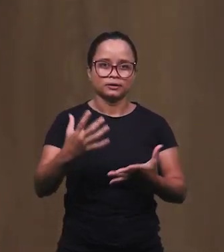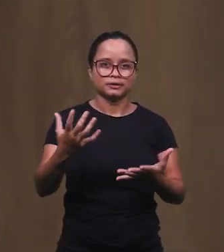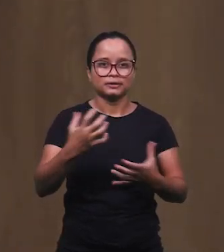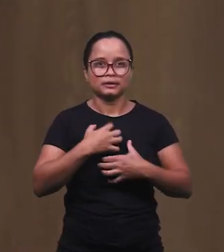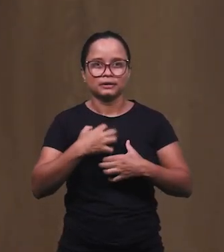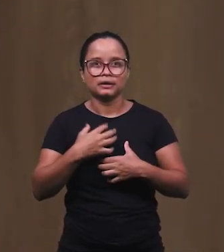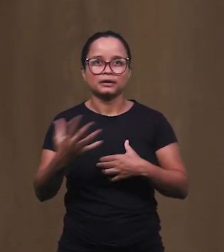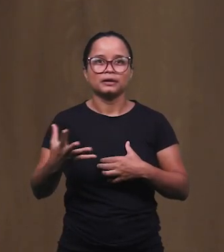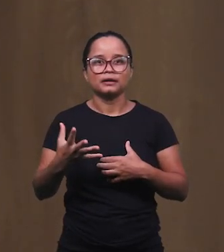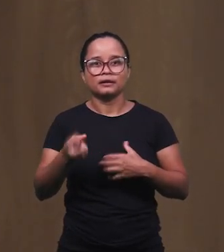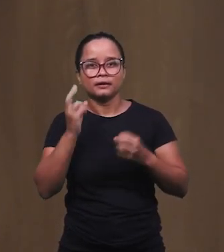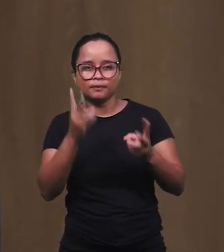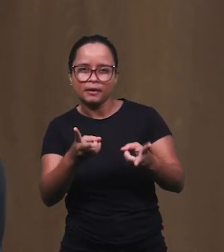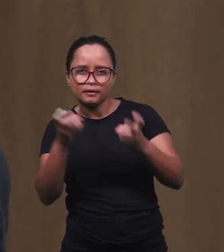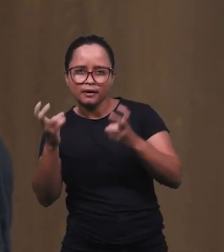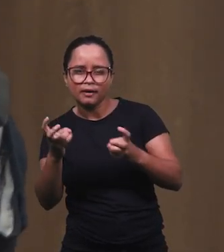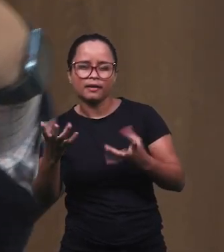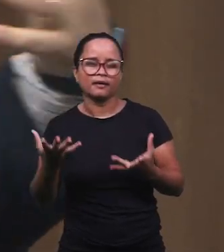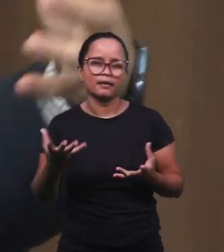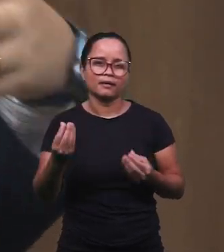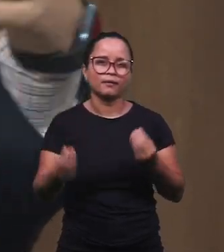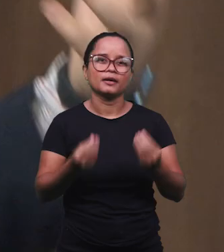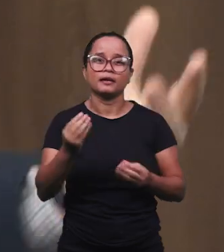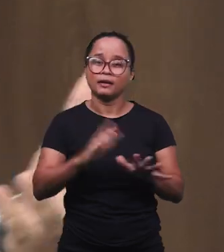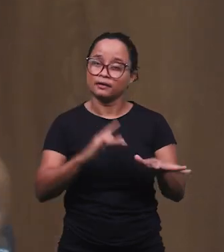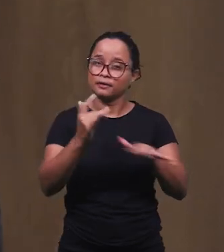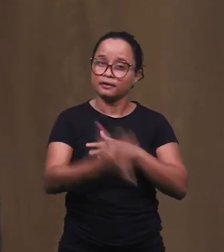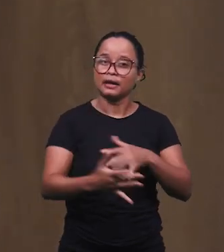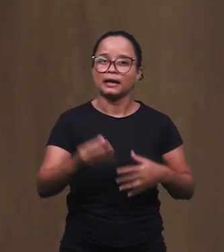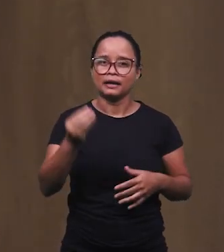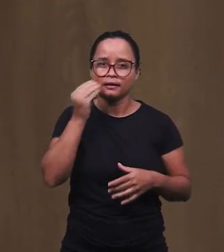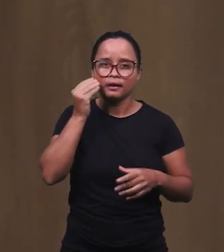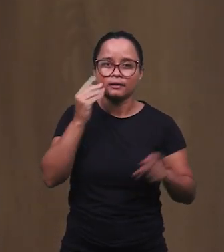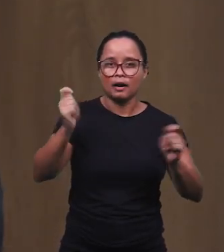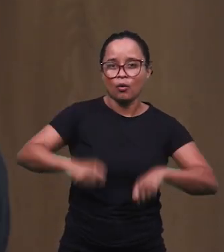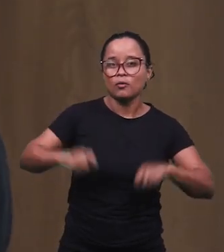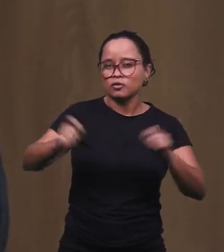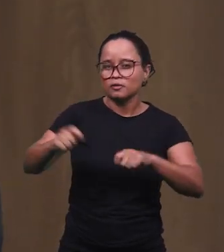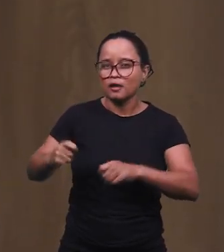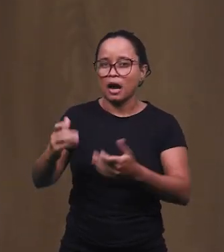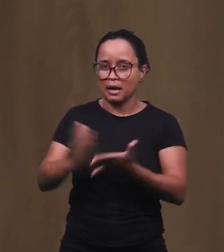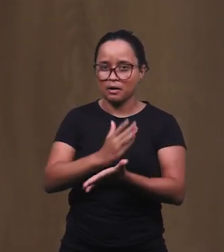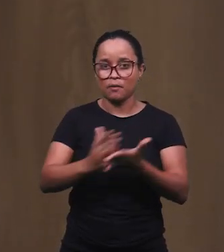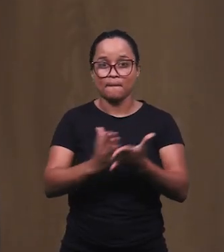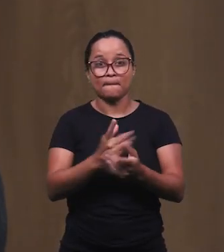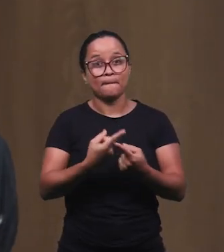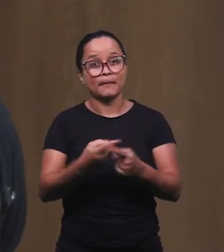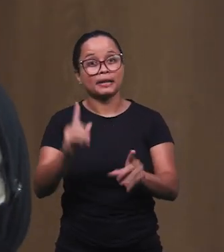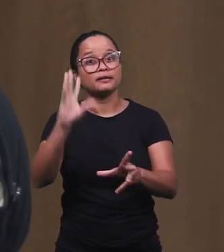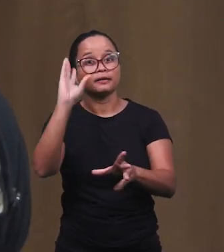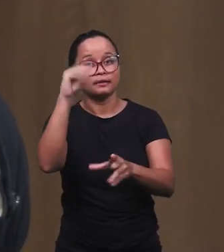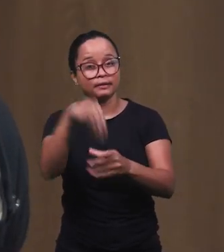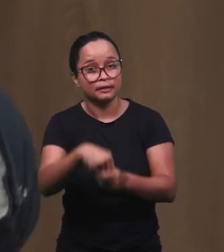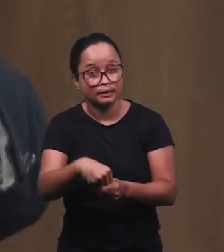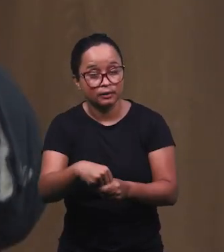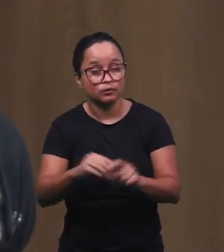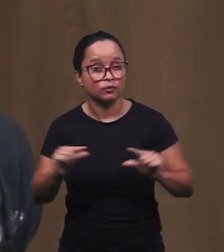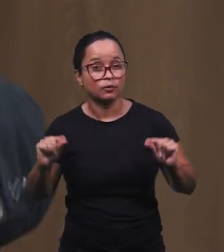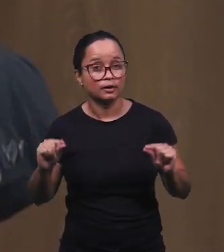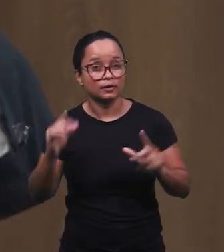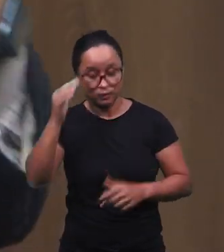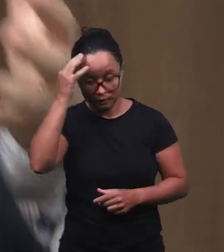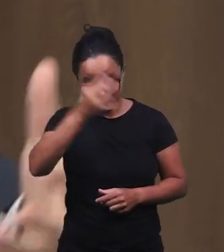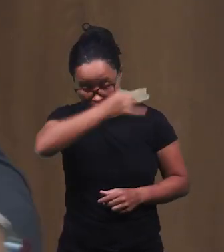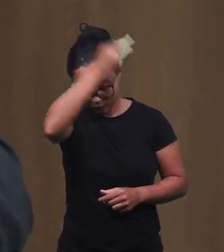as redes sociais da igreja veem que a gente tenta explorar algumas possibilidades, mas sempre dentro daquilo